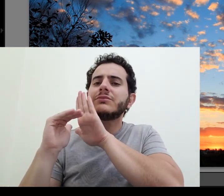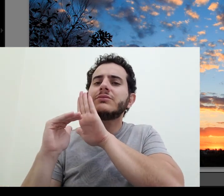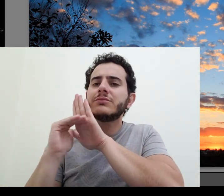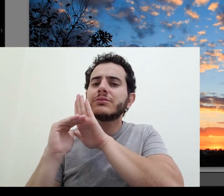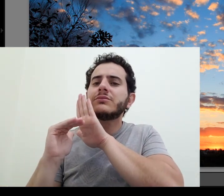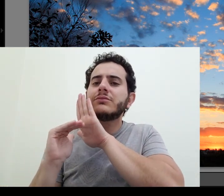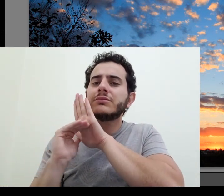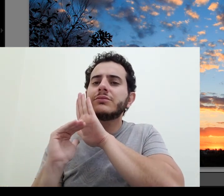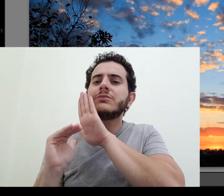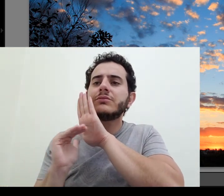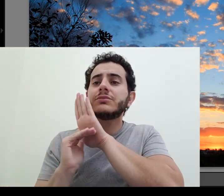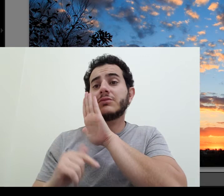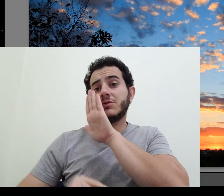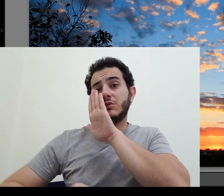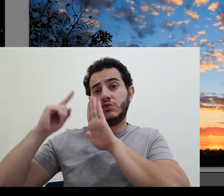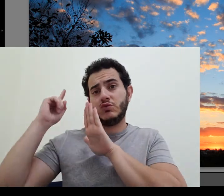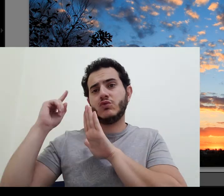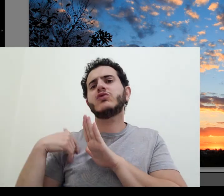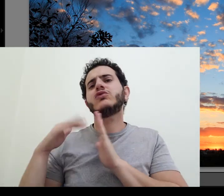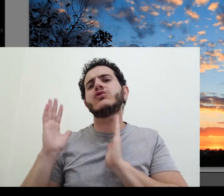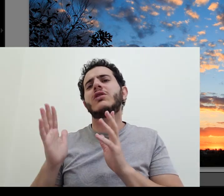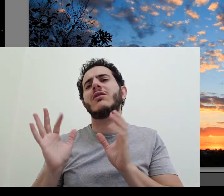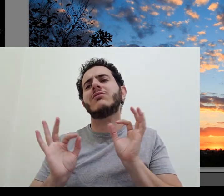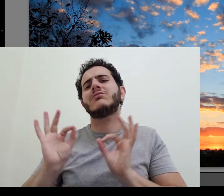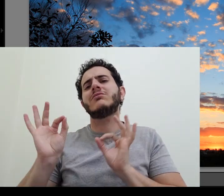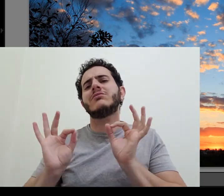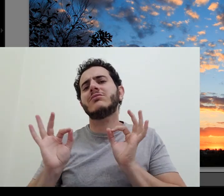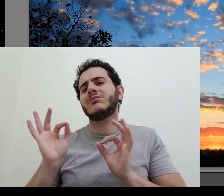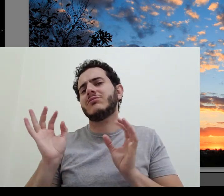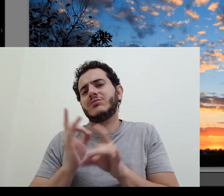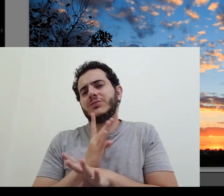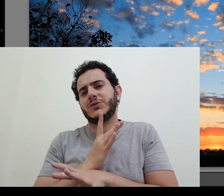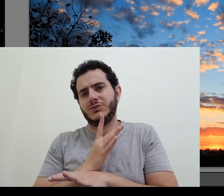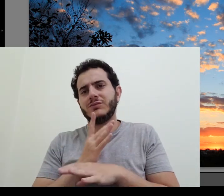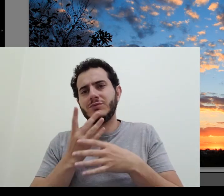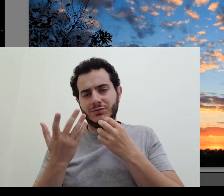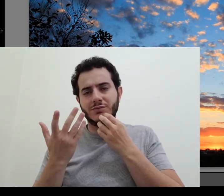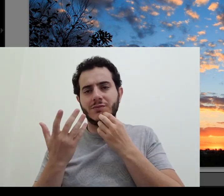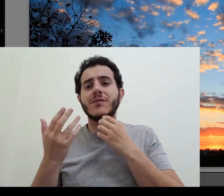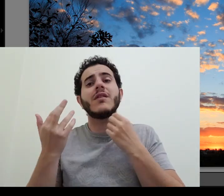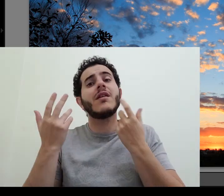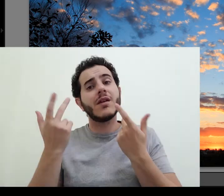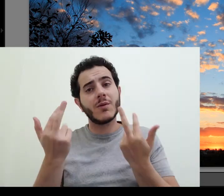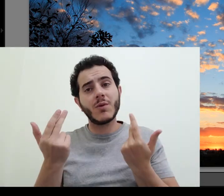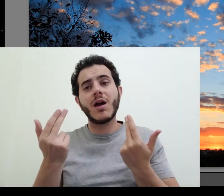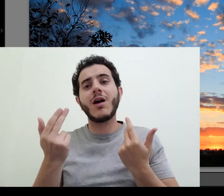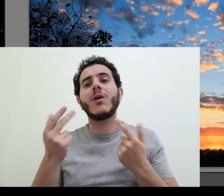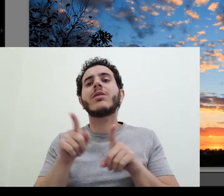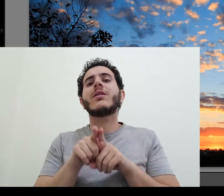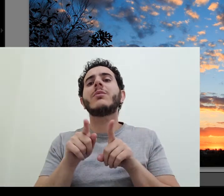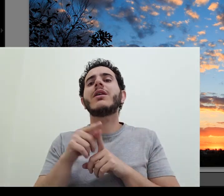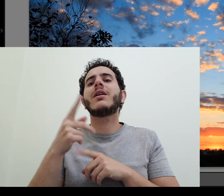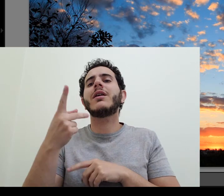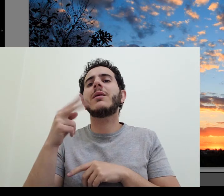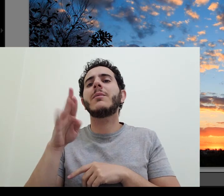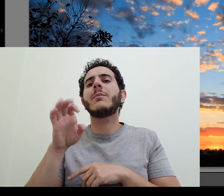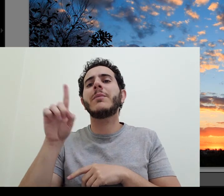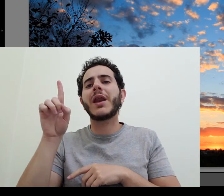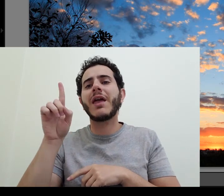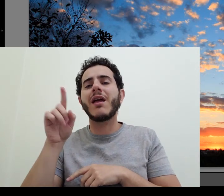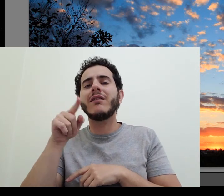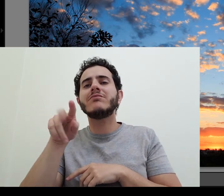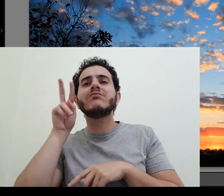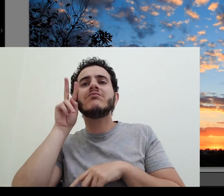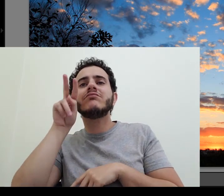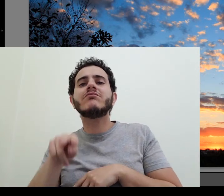Tudo isso que eu fiz é uma receita de tratamento. São ajustes, são os ajustes já estão feitos. É